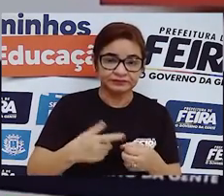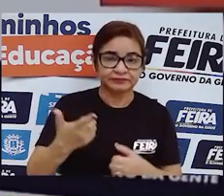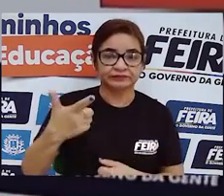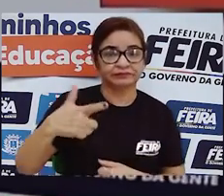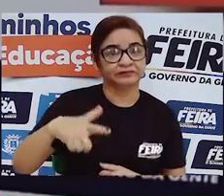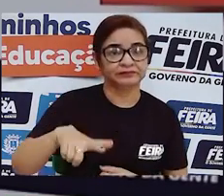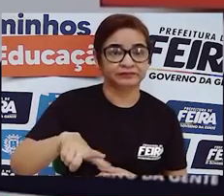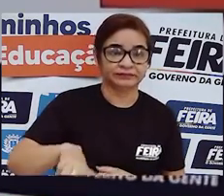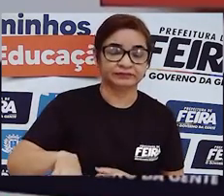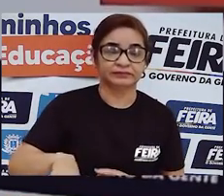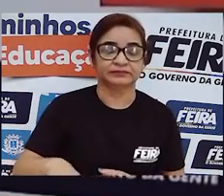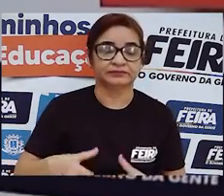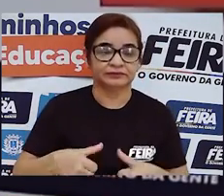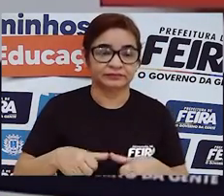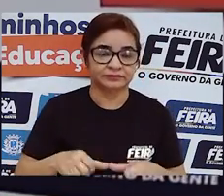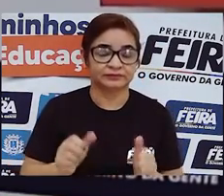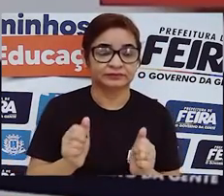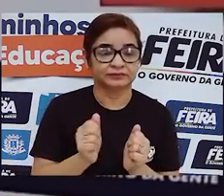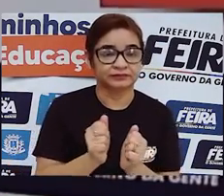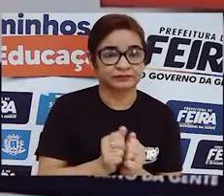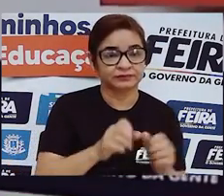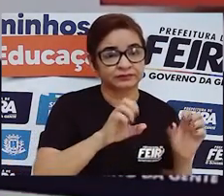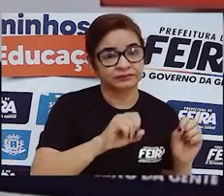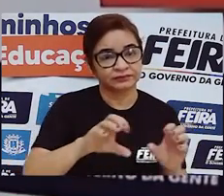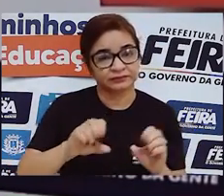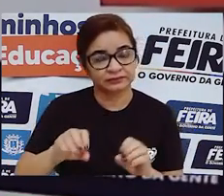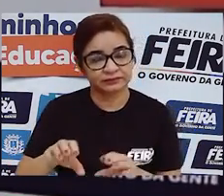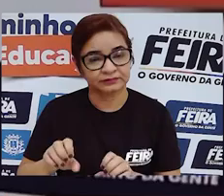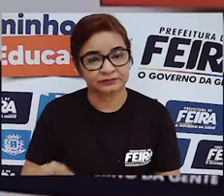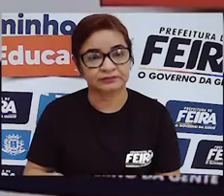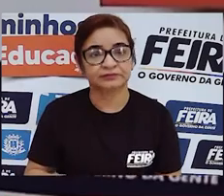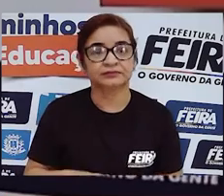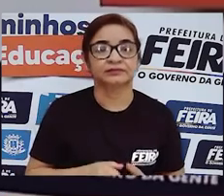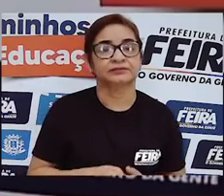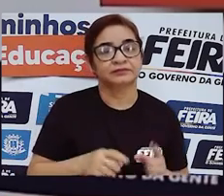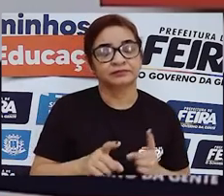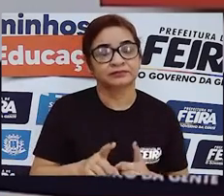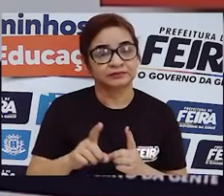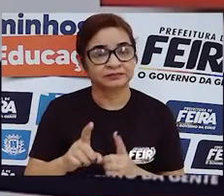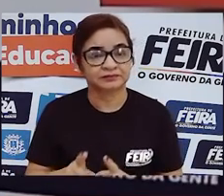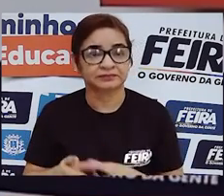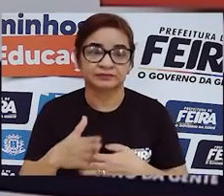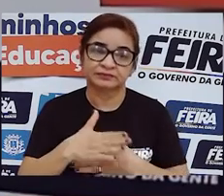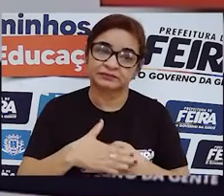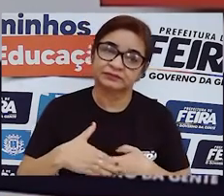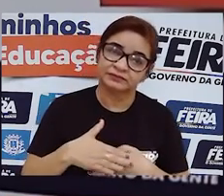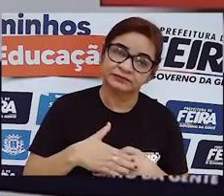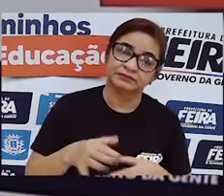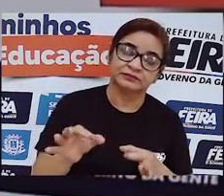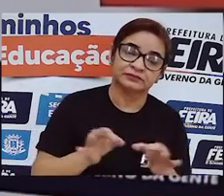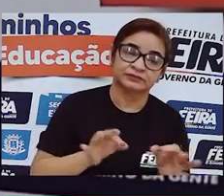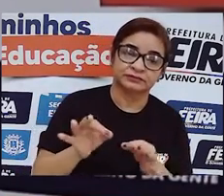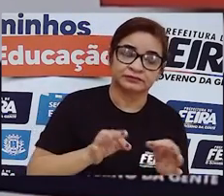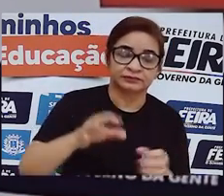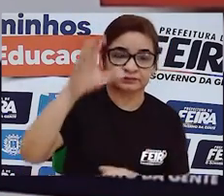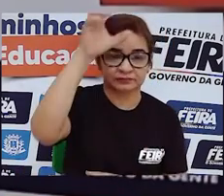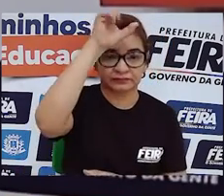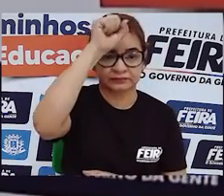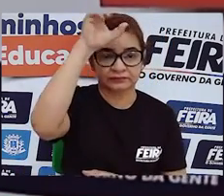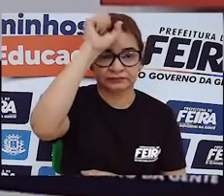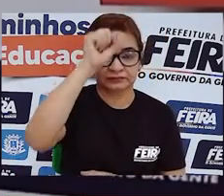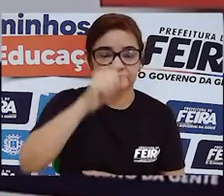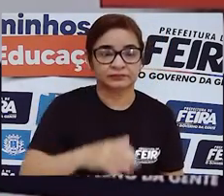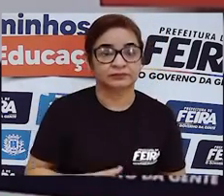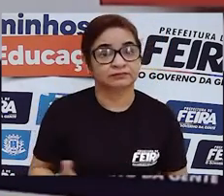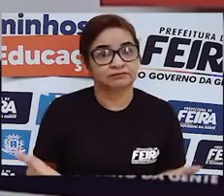Leite, no distrito de Matinha. Estou aqui mais uma vez para ajudar vocês, acompanhar vocês com todo